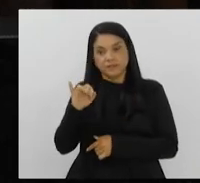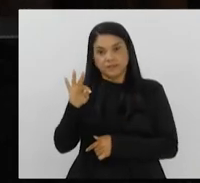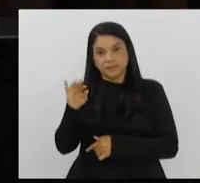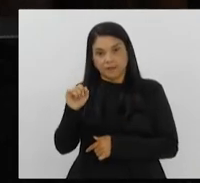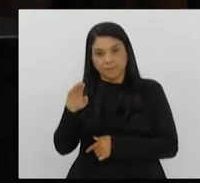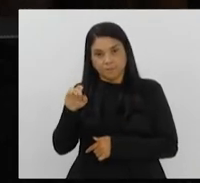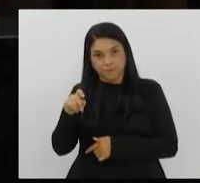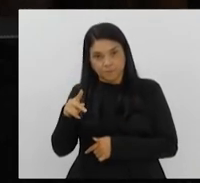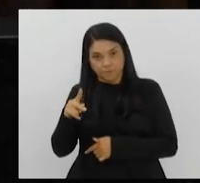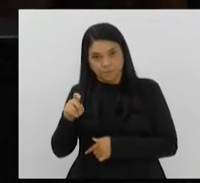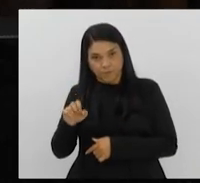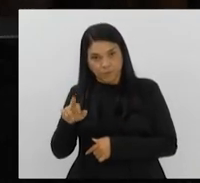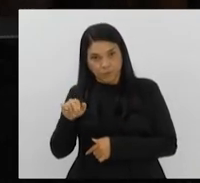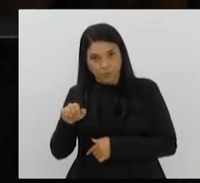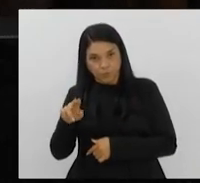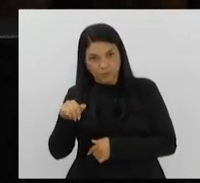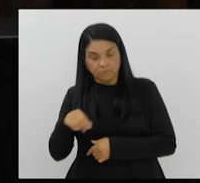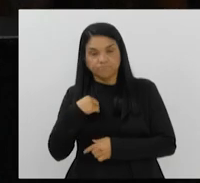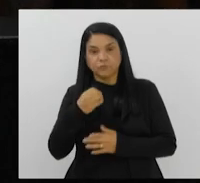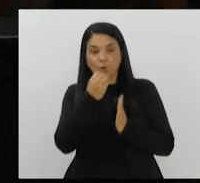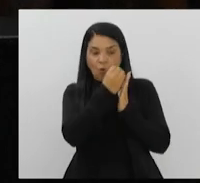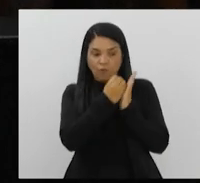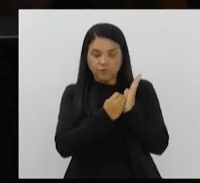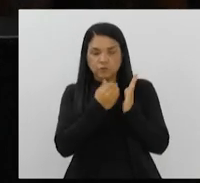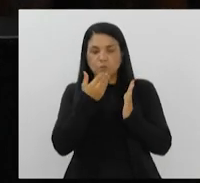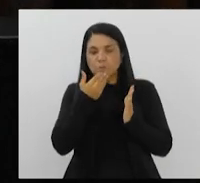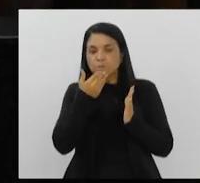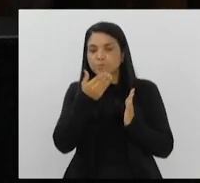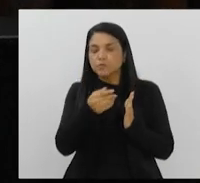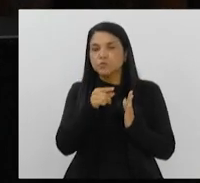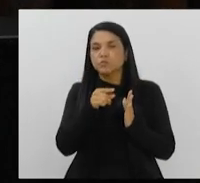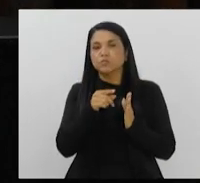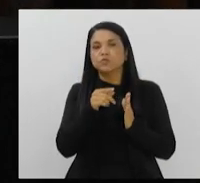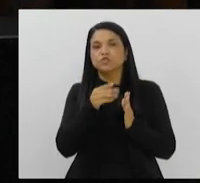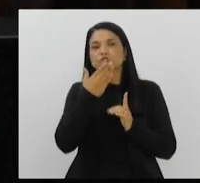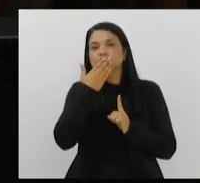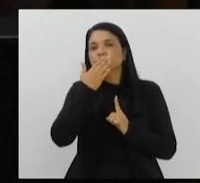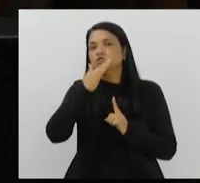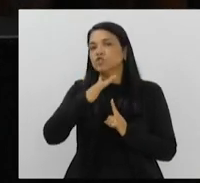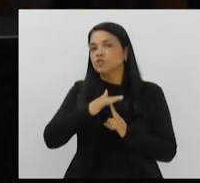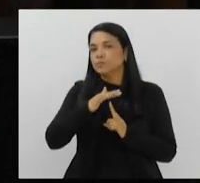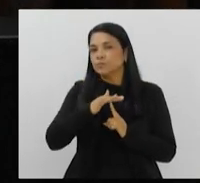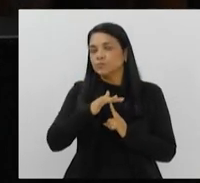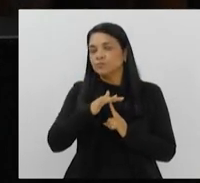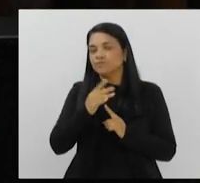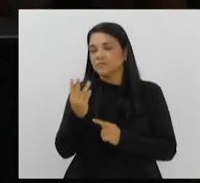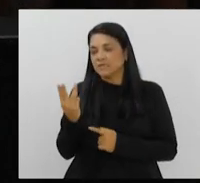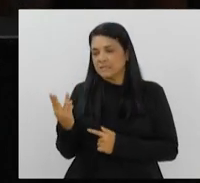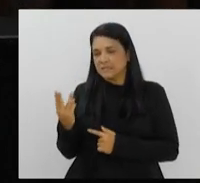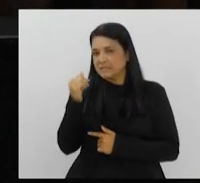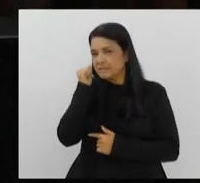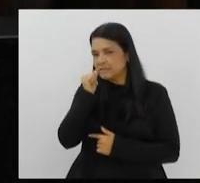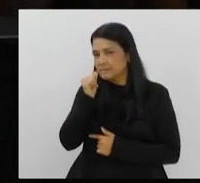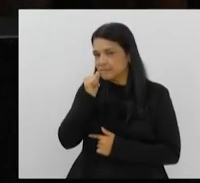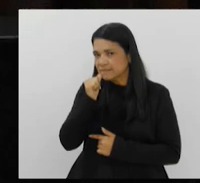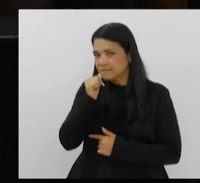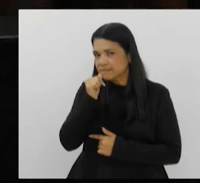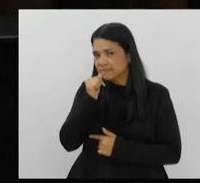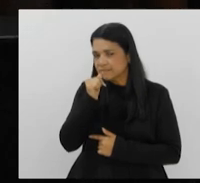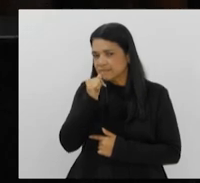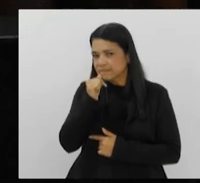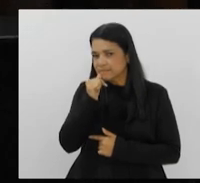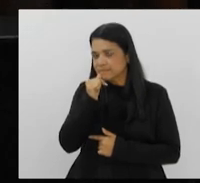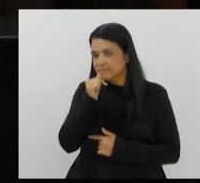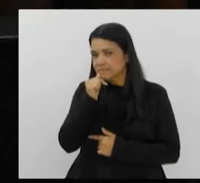requerendo saber que tipo de profissão essas três senhoras exercem